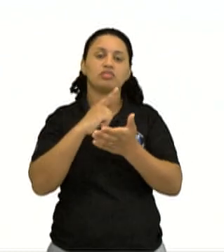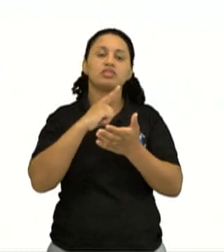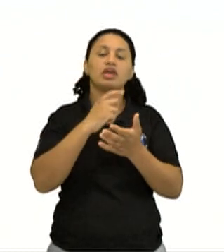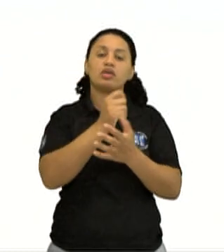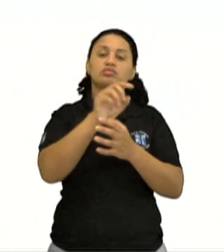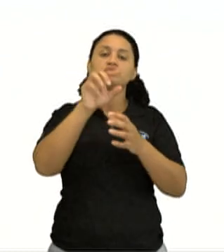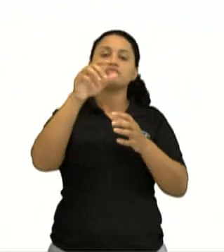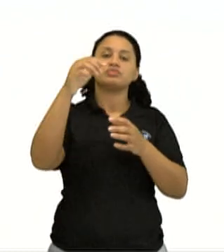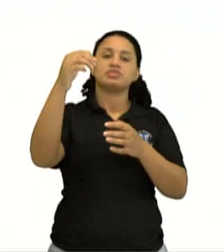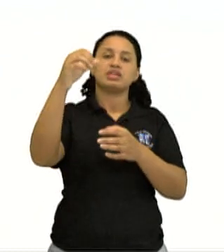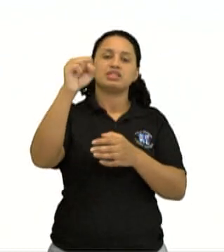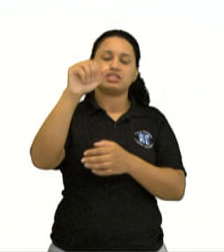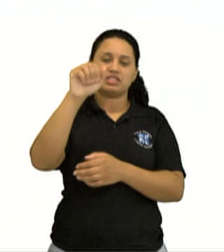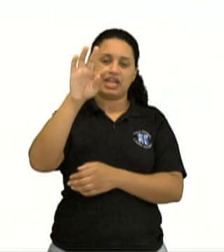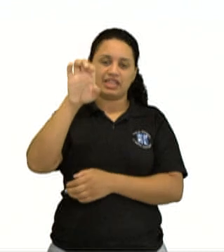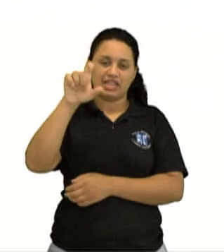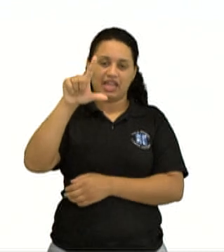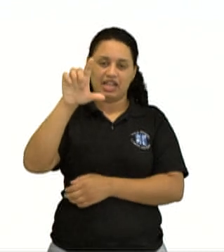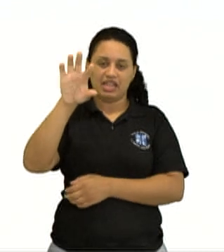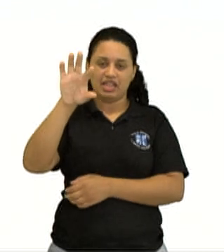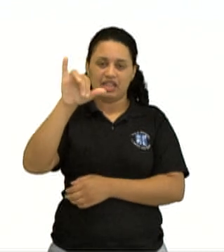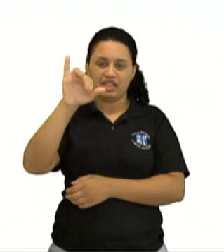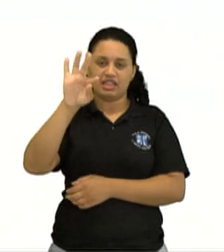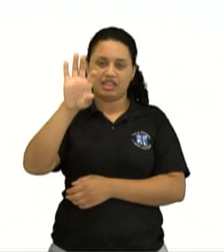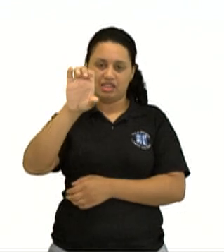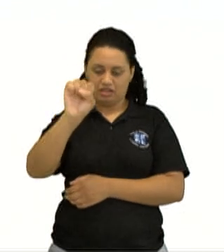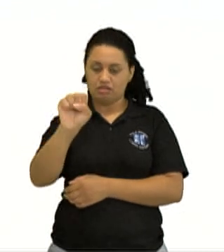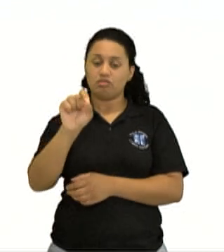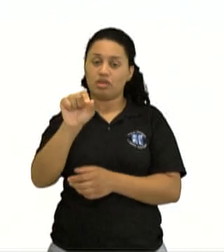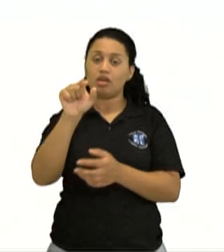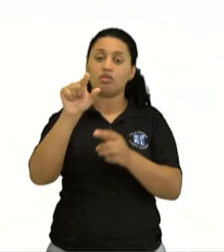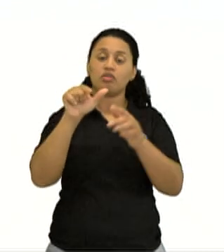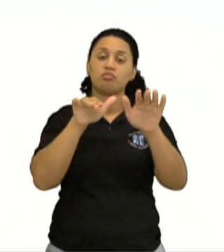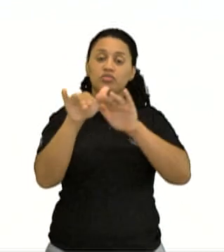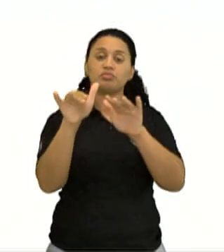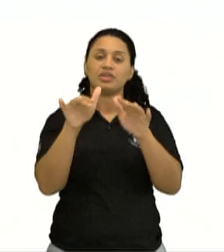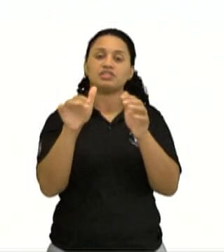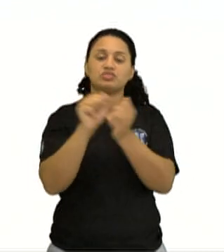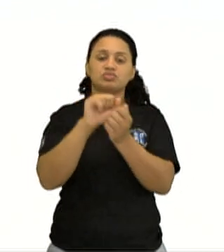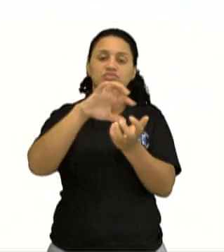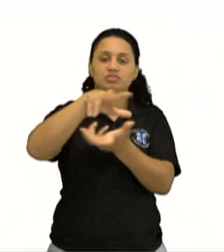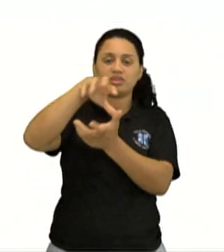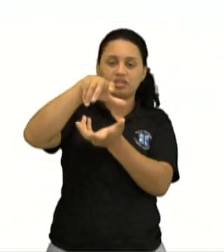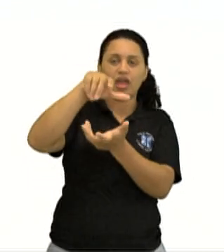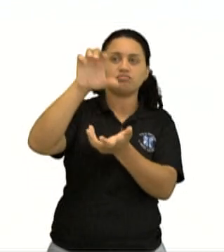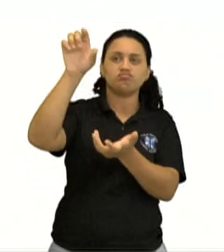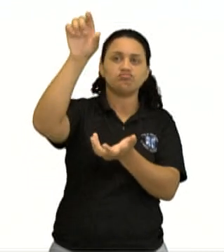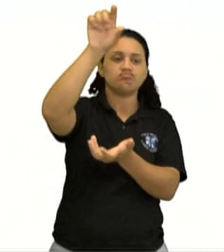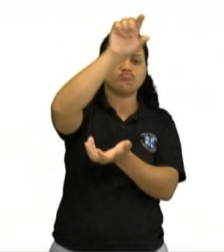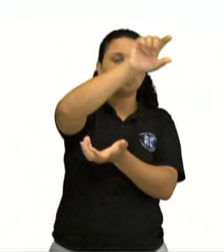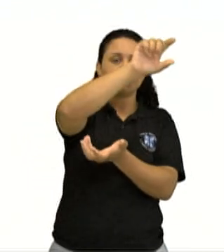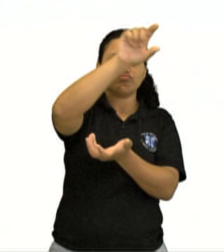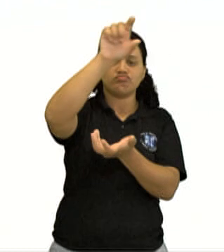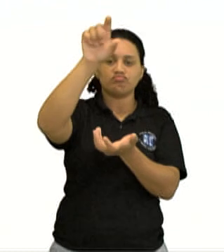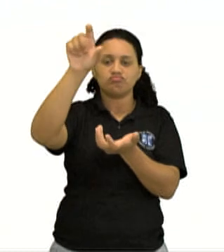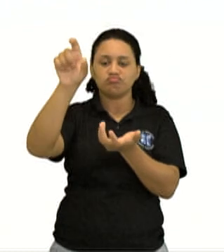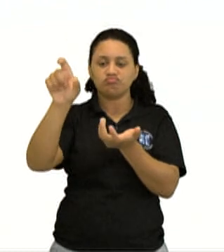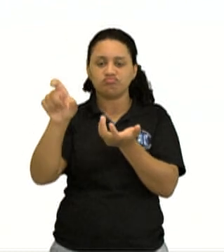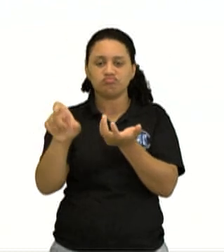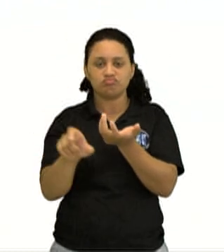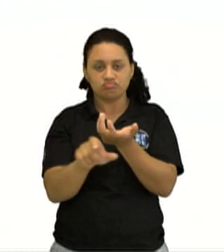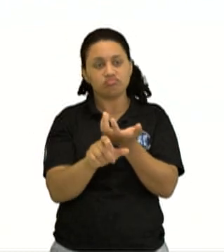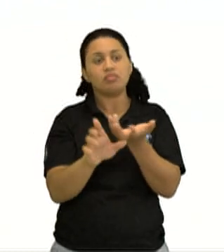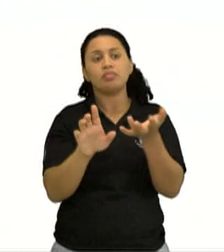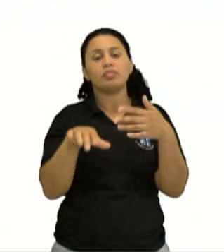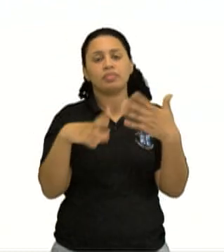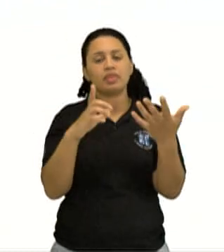rotação da Terra, são chamados de geoestacionários, certo? Então, normalmente, esses satélites eles têm em